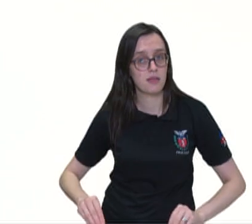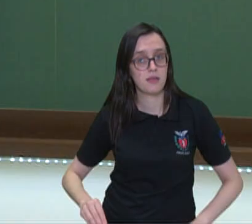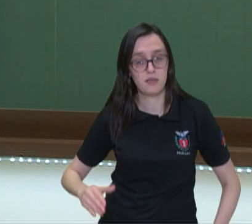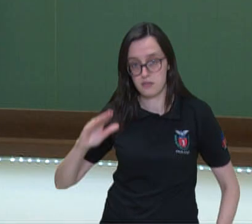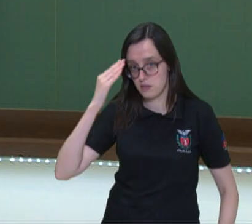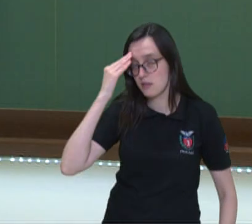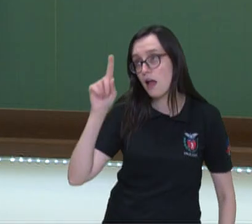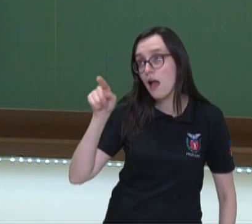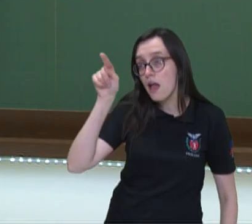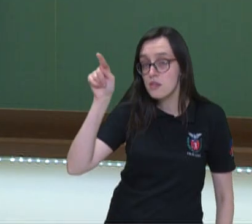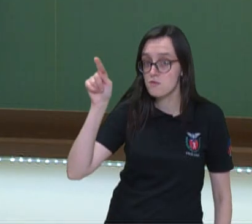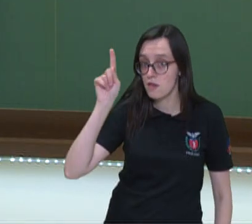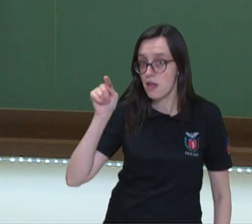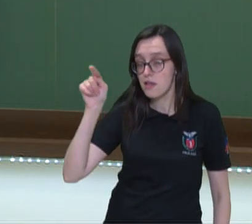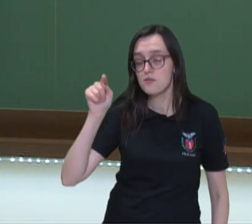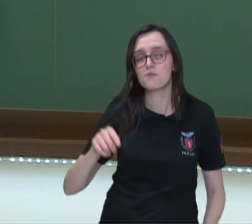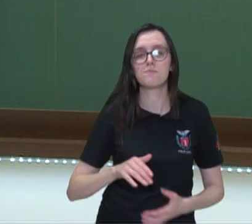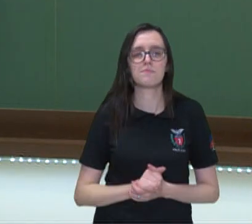ali. Beleza?